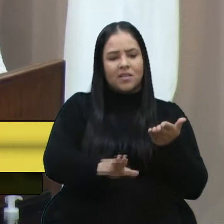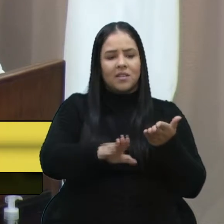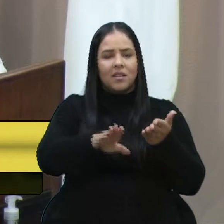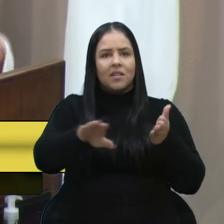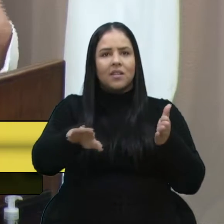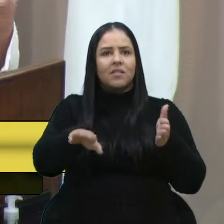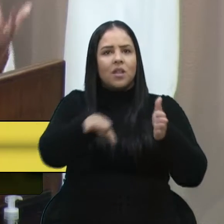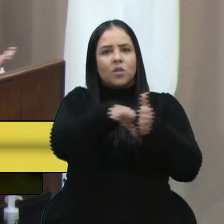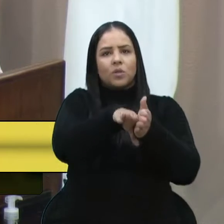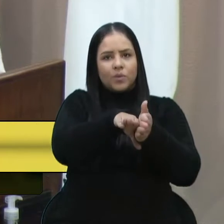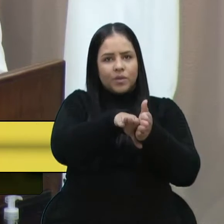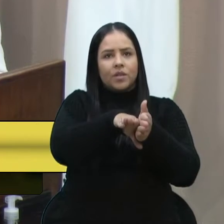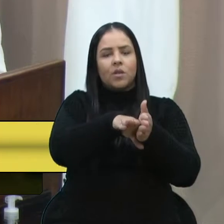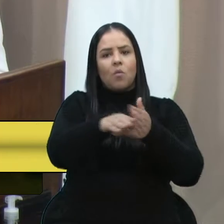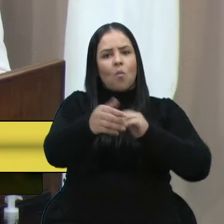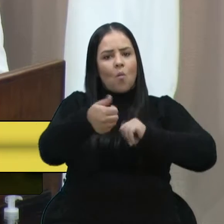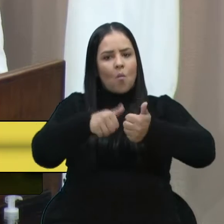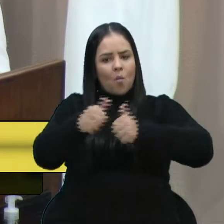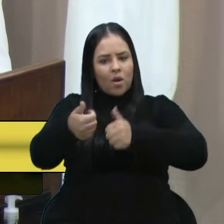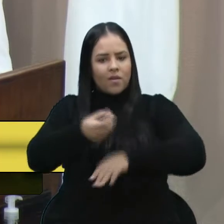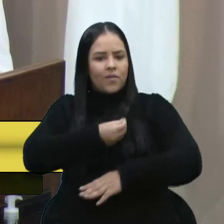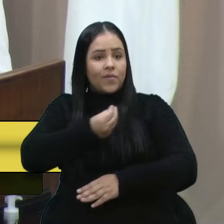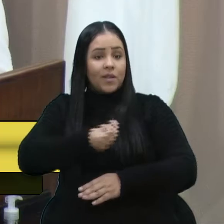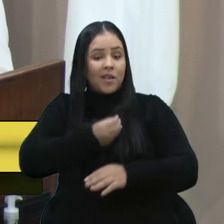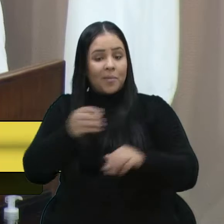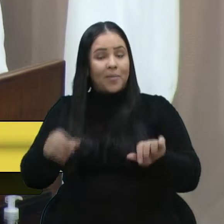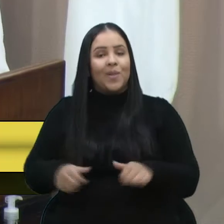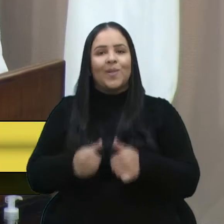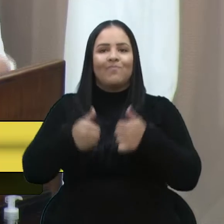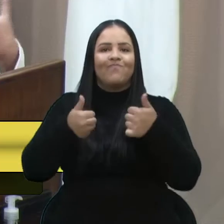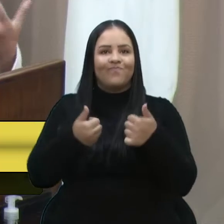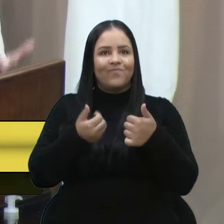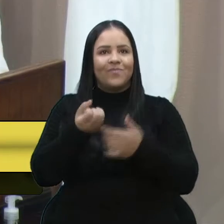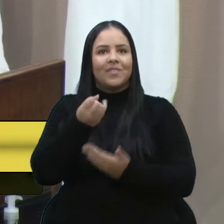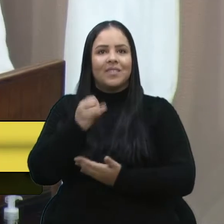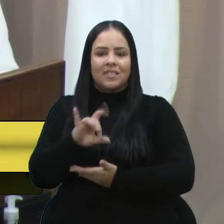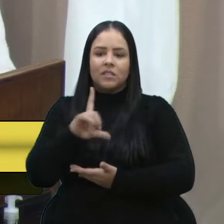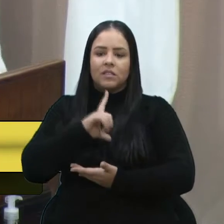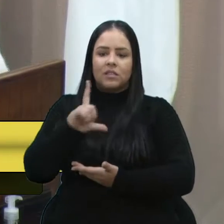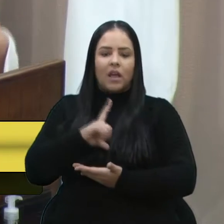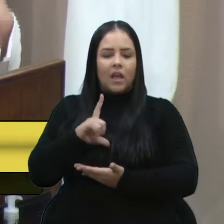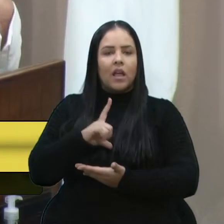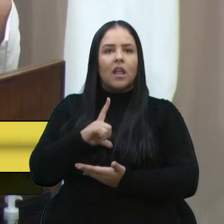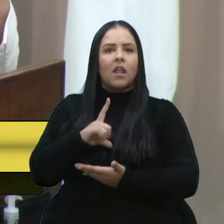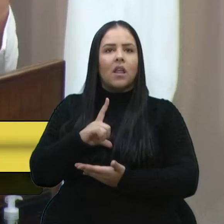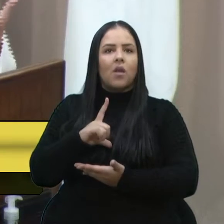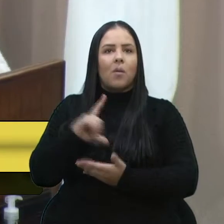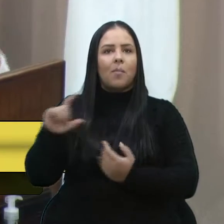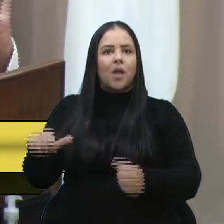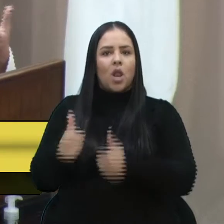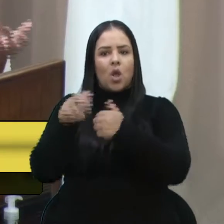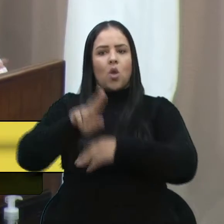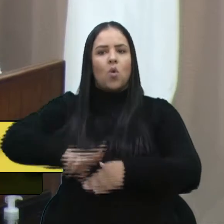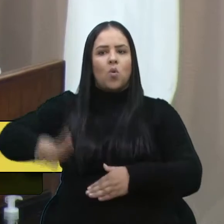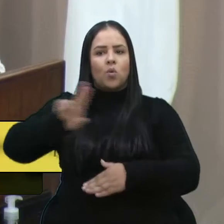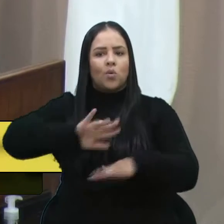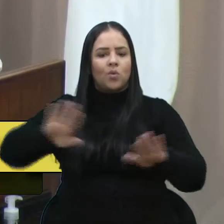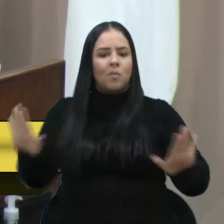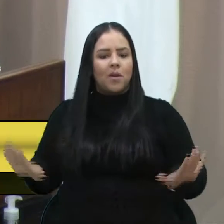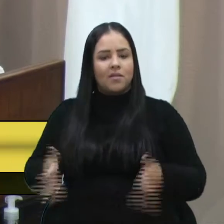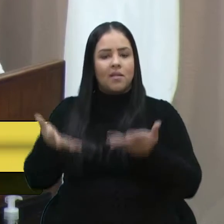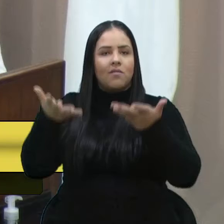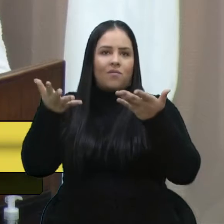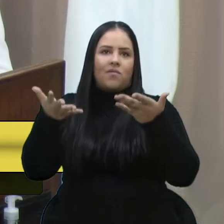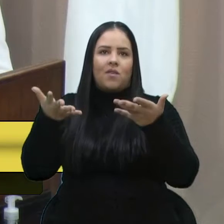a qualidade de vida, de modo geral, melhora quando há subsídios, quando há incentivo ao transporte